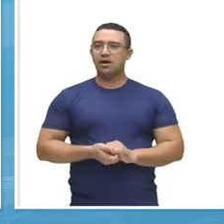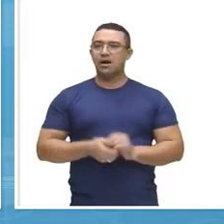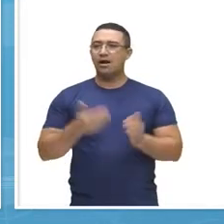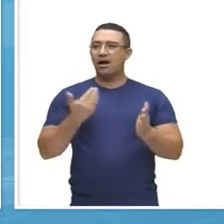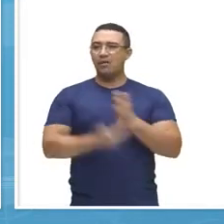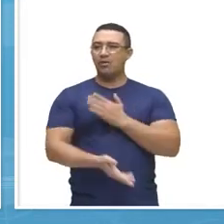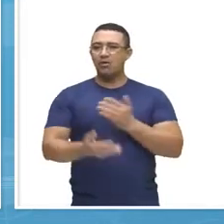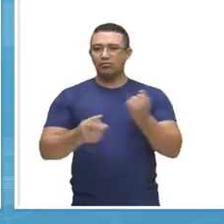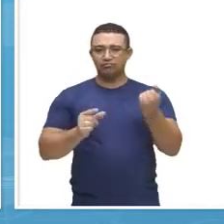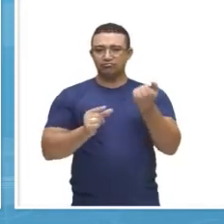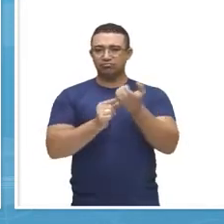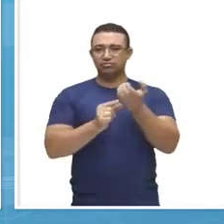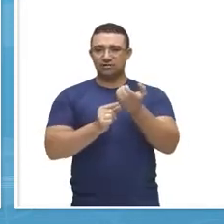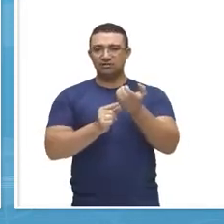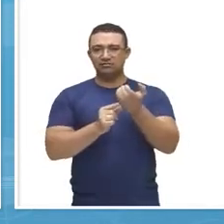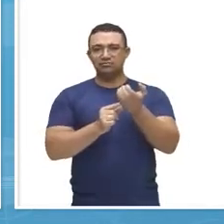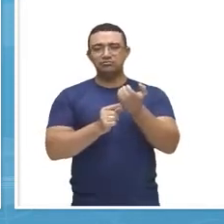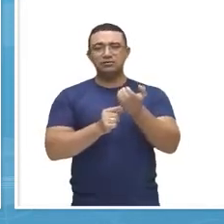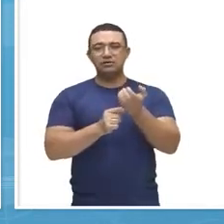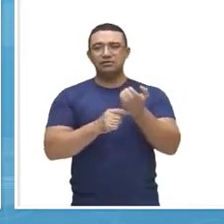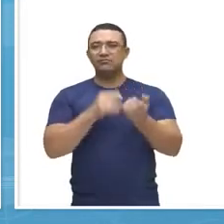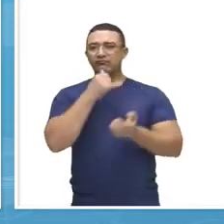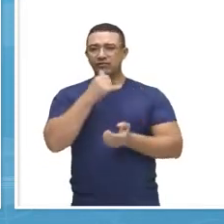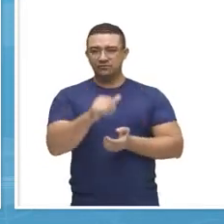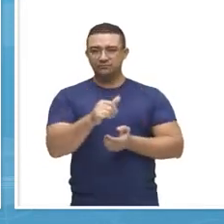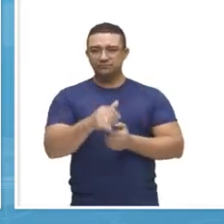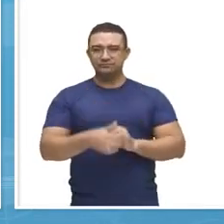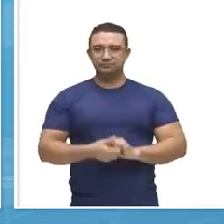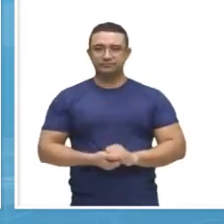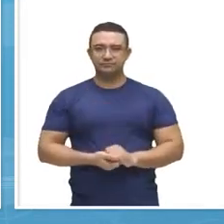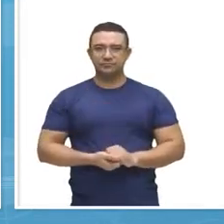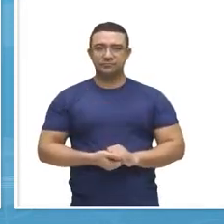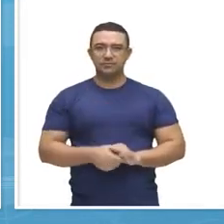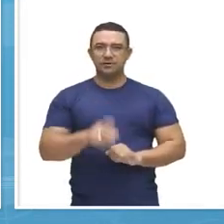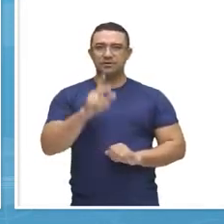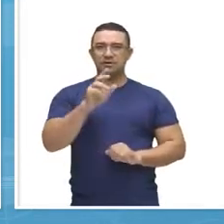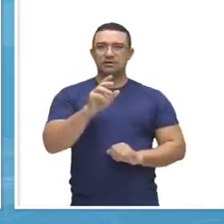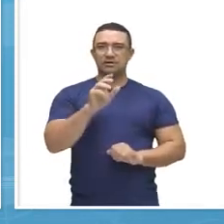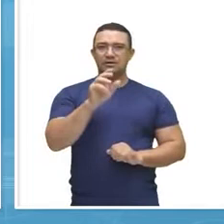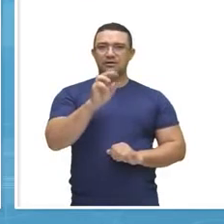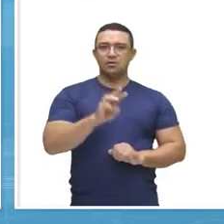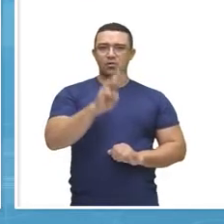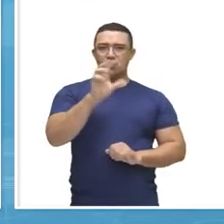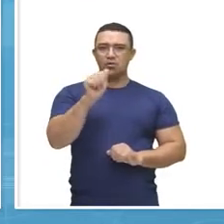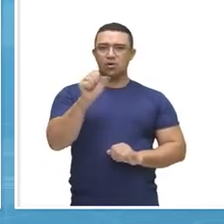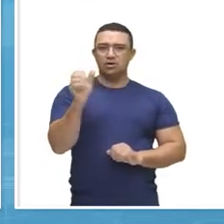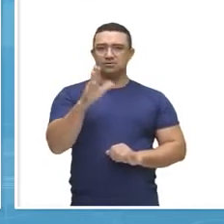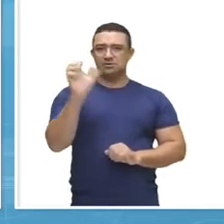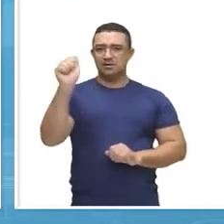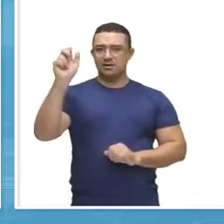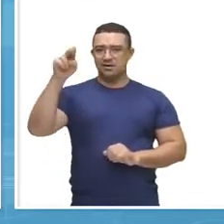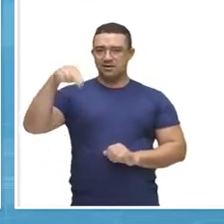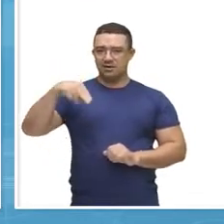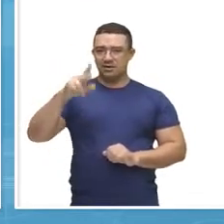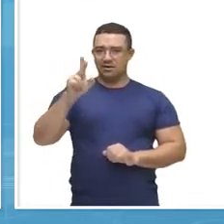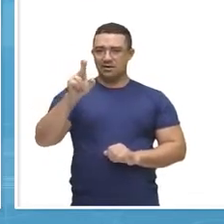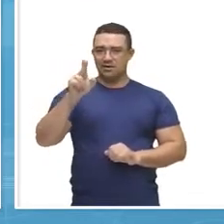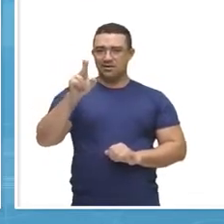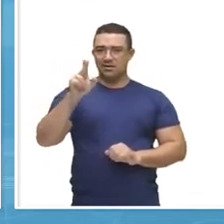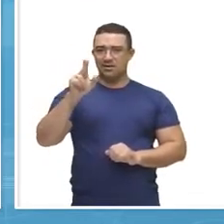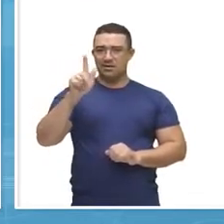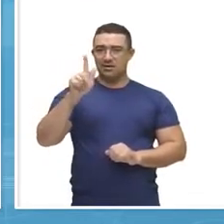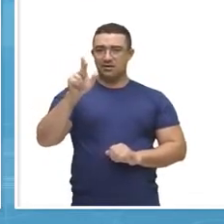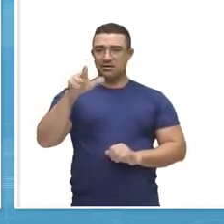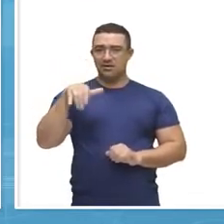acabou. Aí Solomon was angry, ele estava zangado, ele estava bravo. E por último, Solomon's having a terrible day.